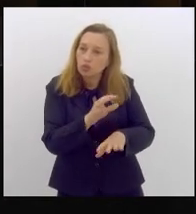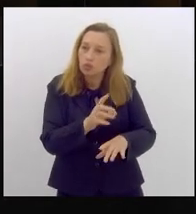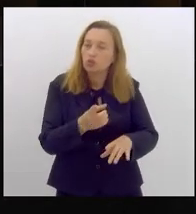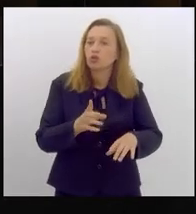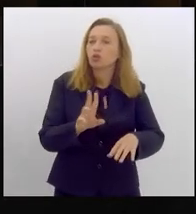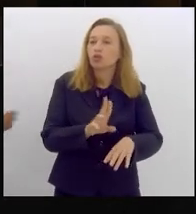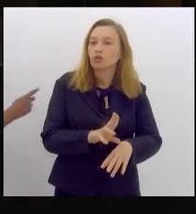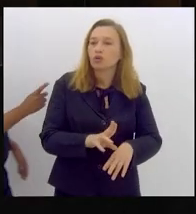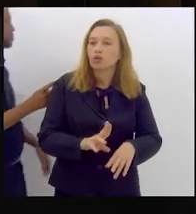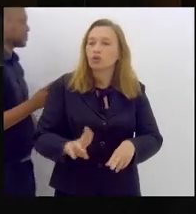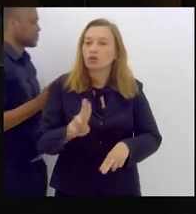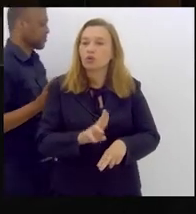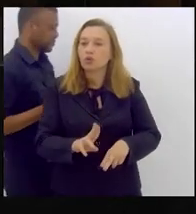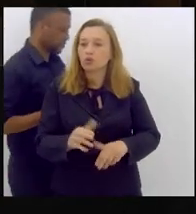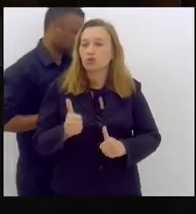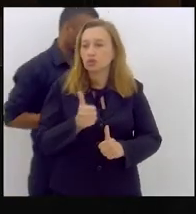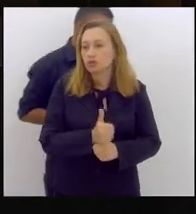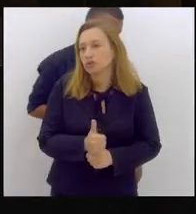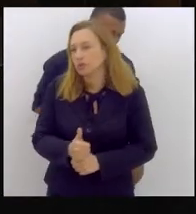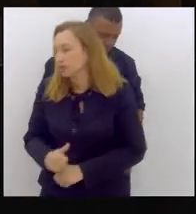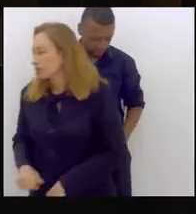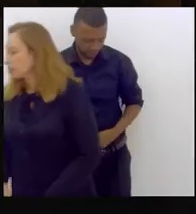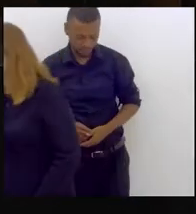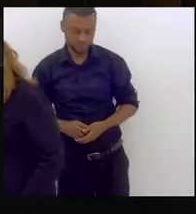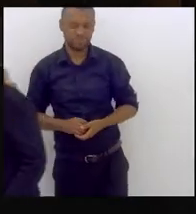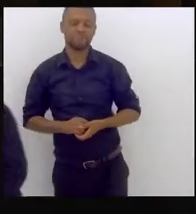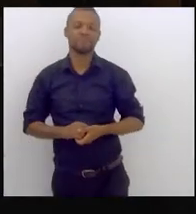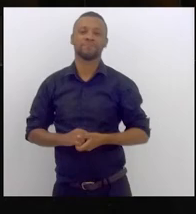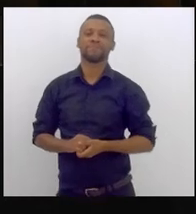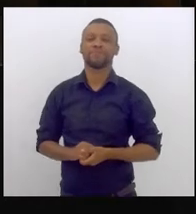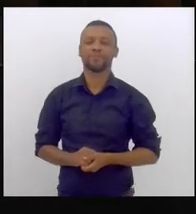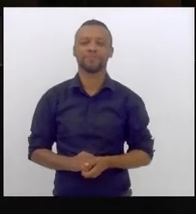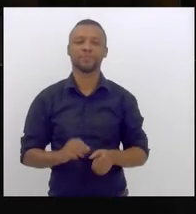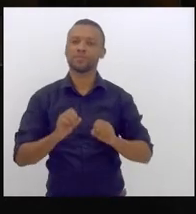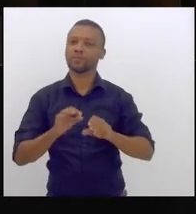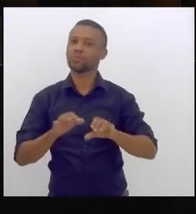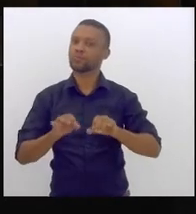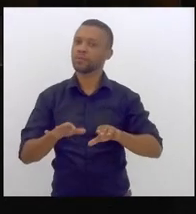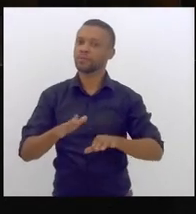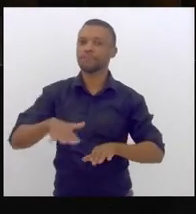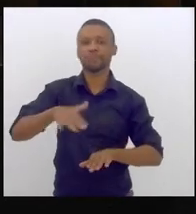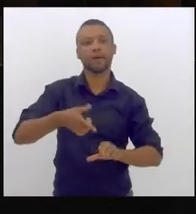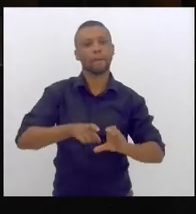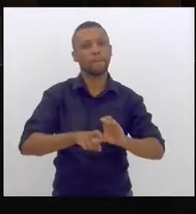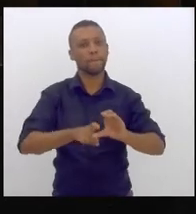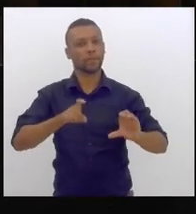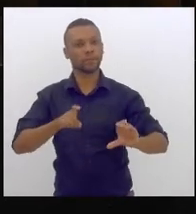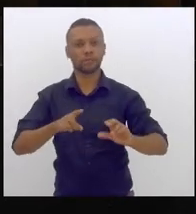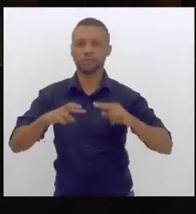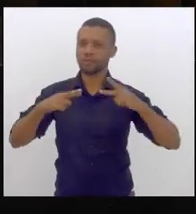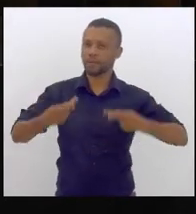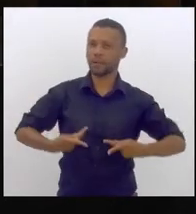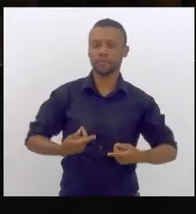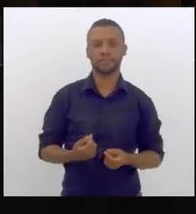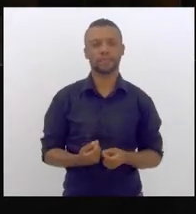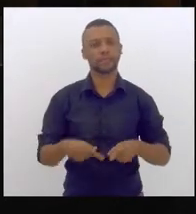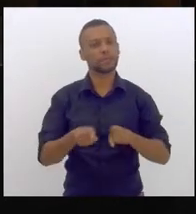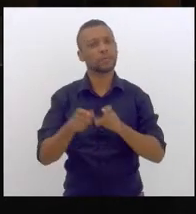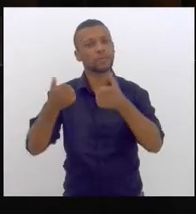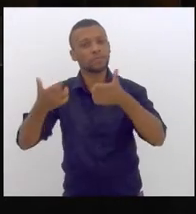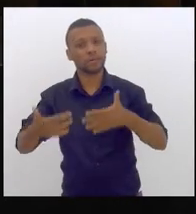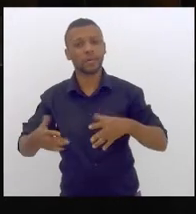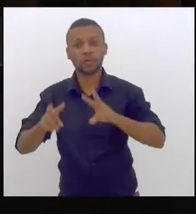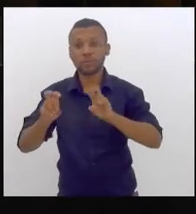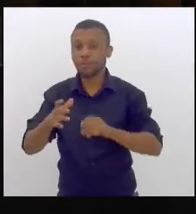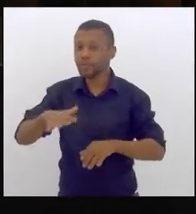instrumento de emancipação humana, passa também por uma saúde integral, e saúde não pode ser